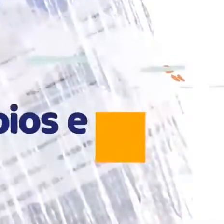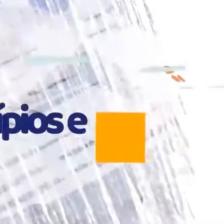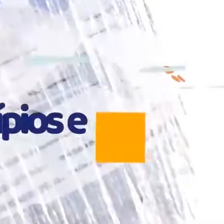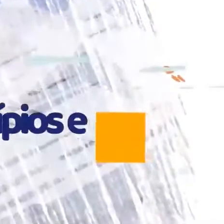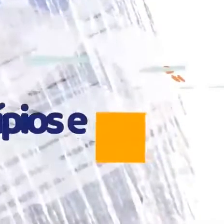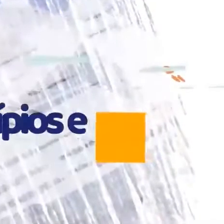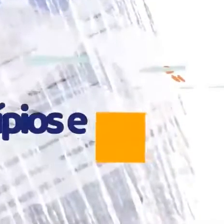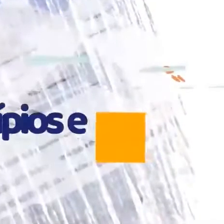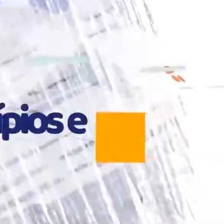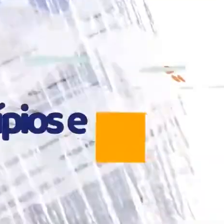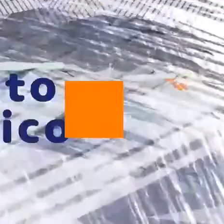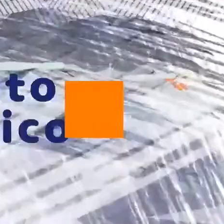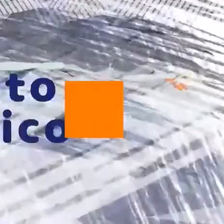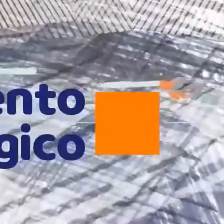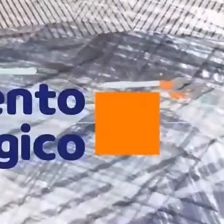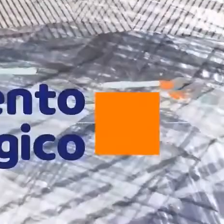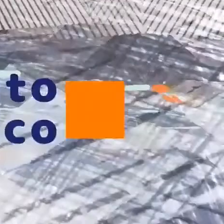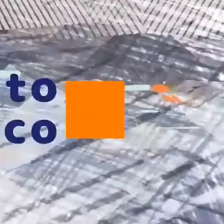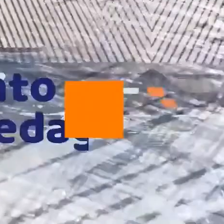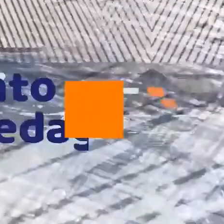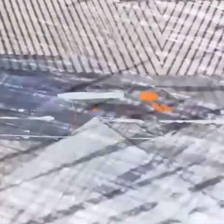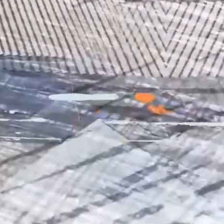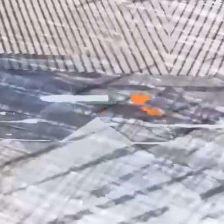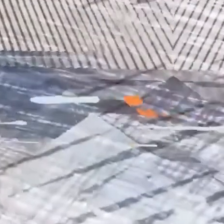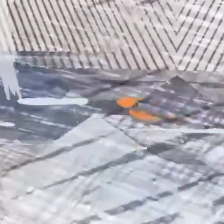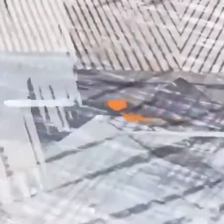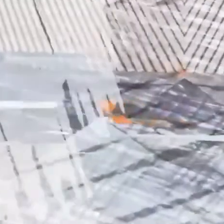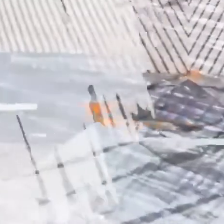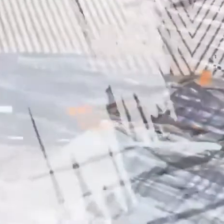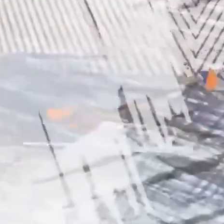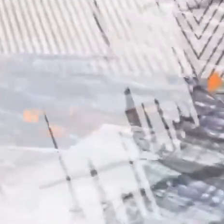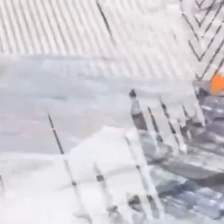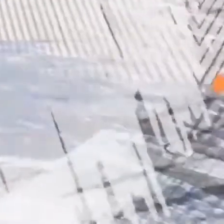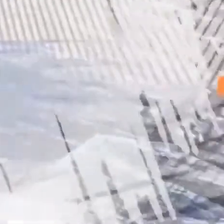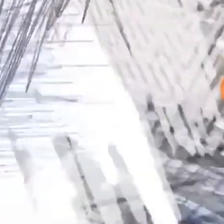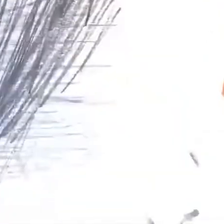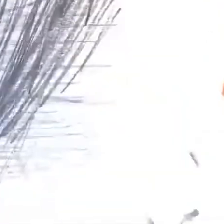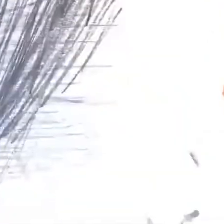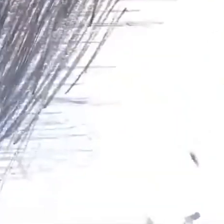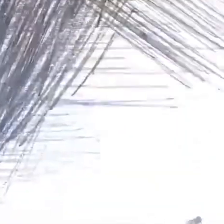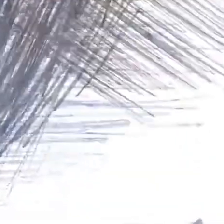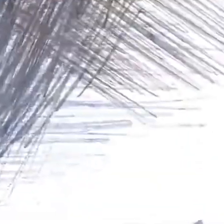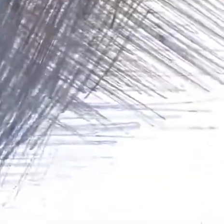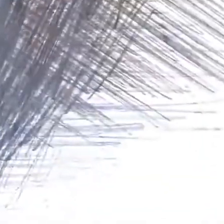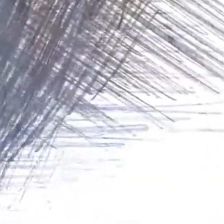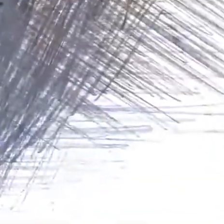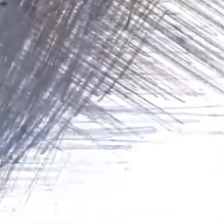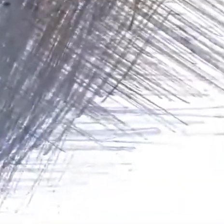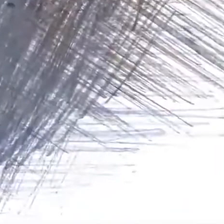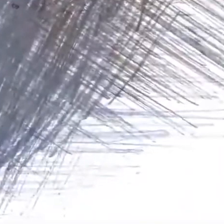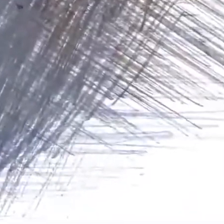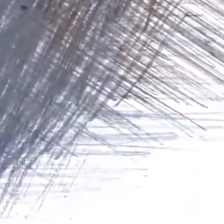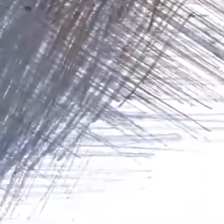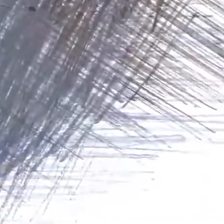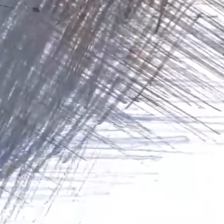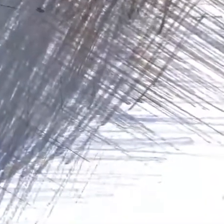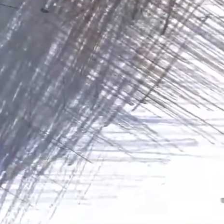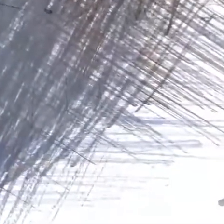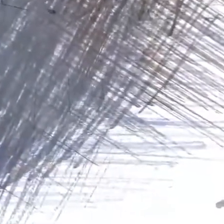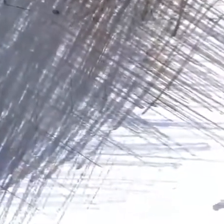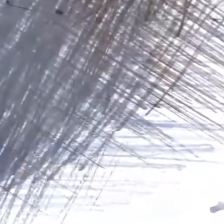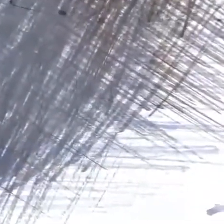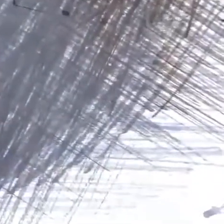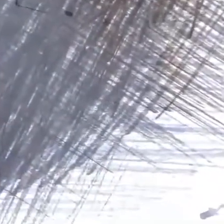Dispõe de atendimento psicopedagógico e aulas de inglês, Libras, informática, psicomotricidade, já inclusos na